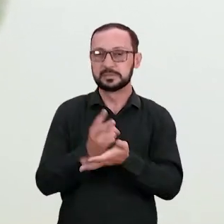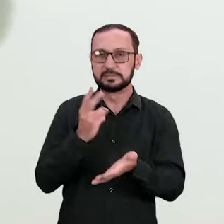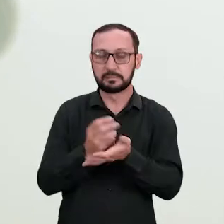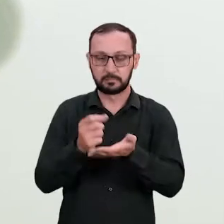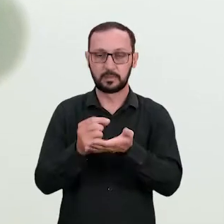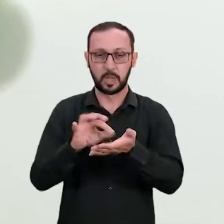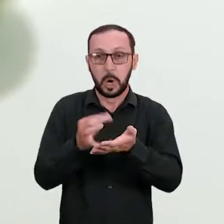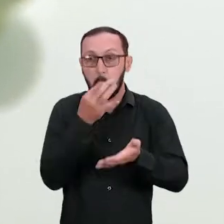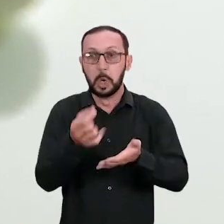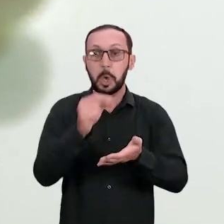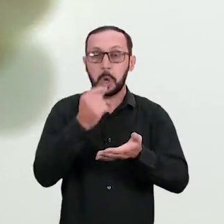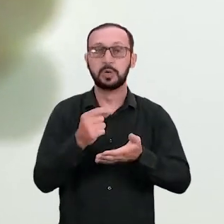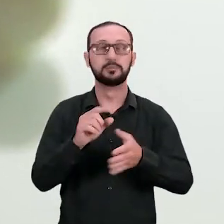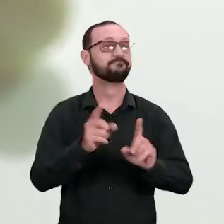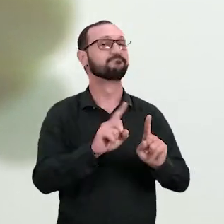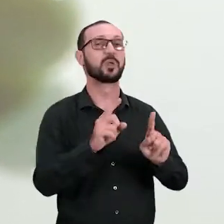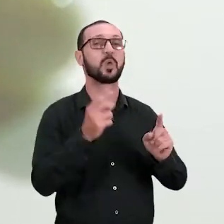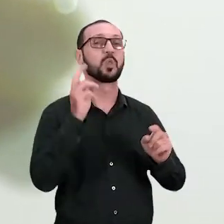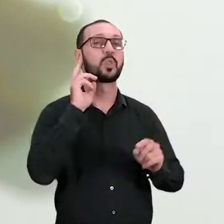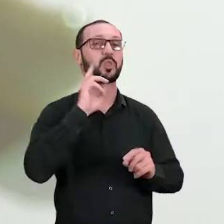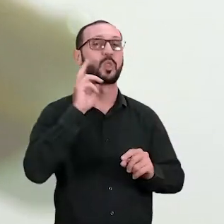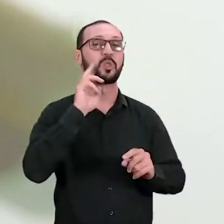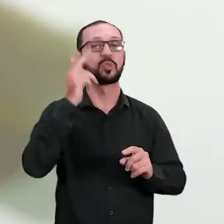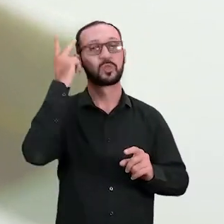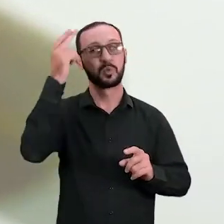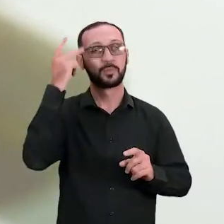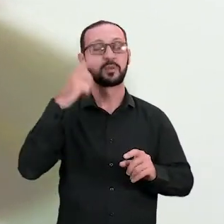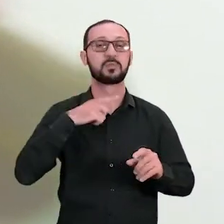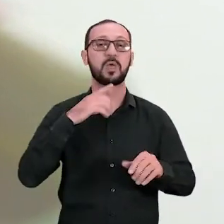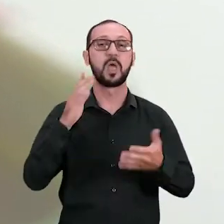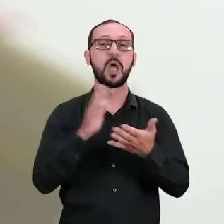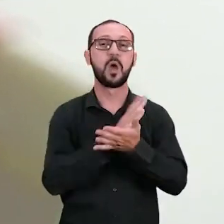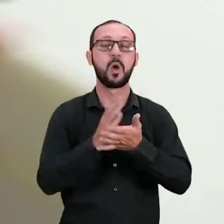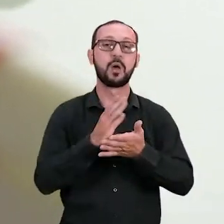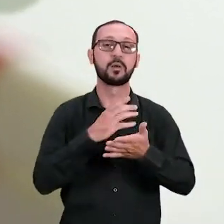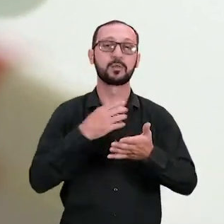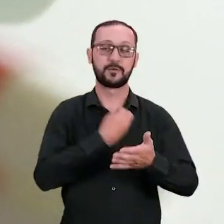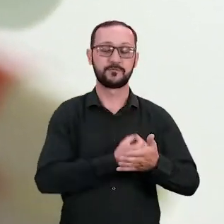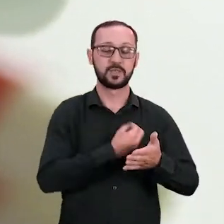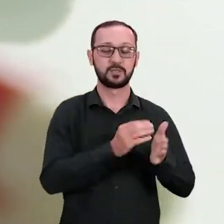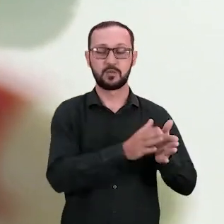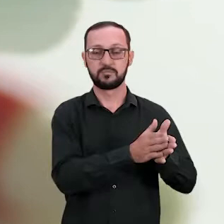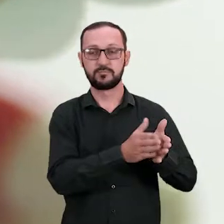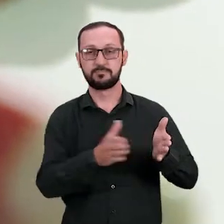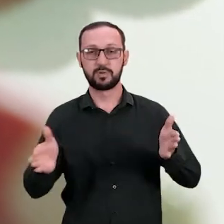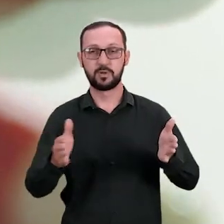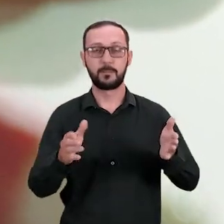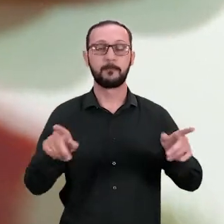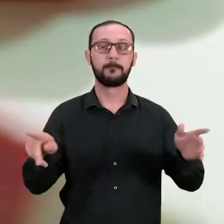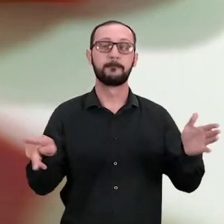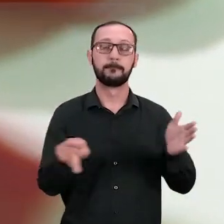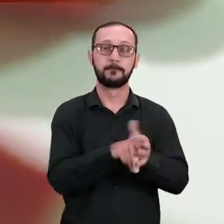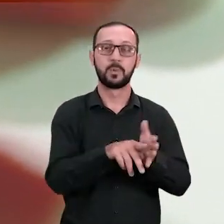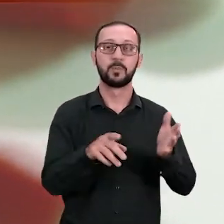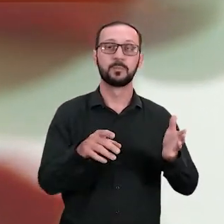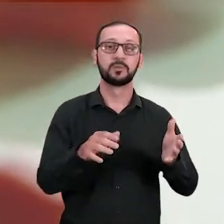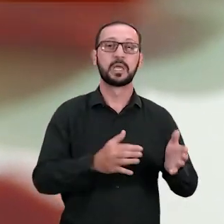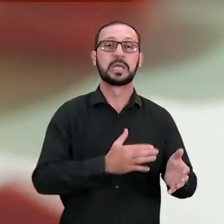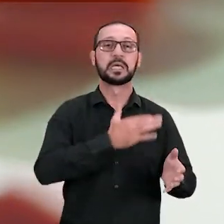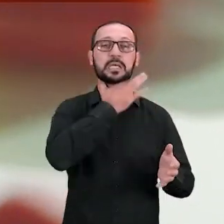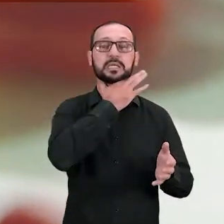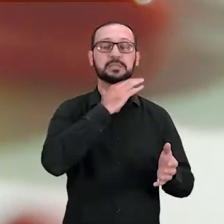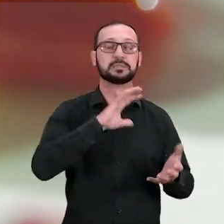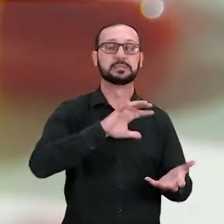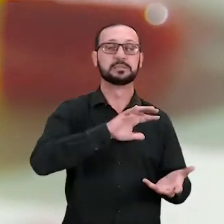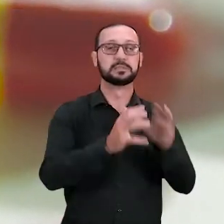Sempre está tomando? Não é que é normal, existem durante a nossa vida crises da própria situação que a